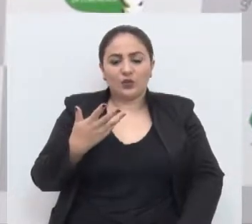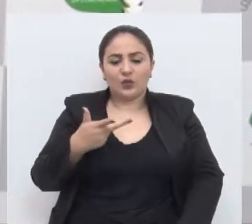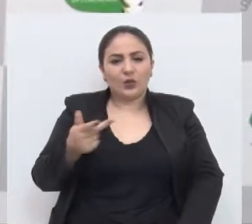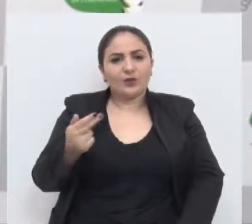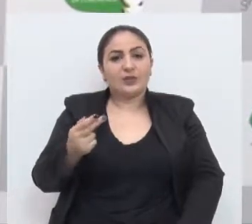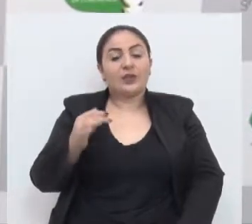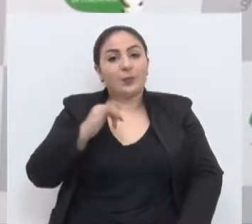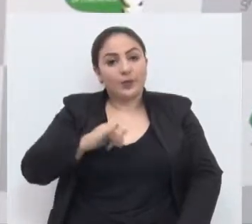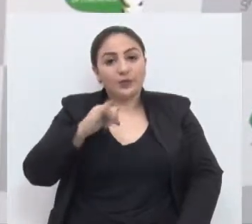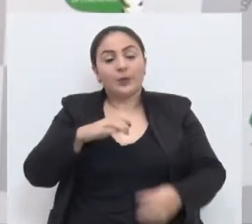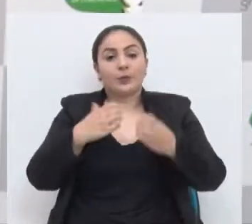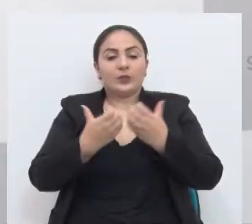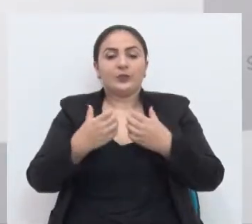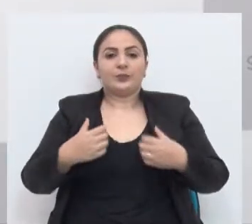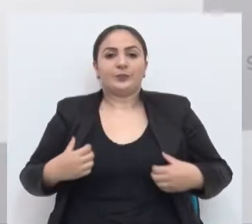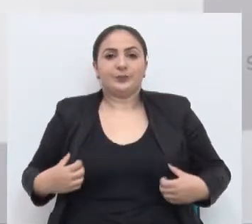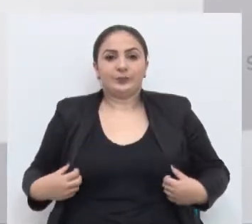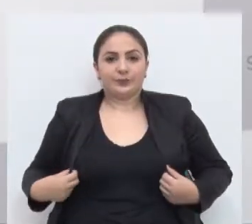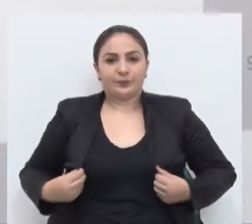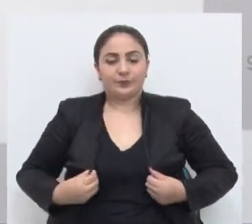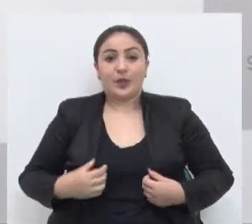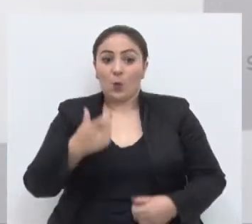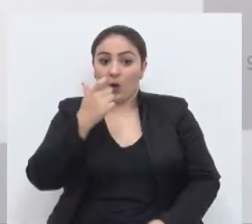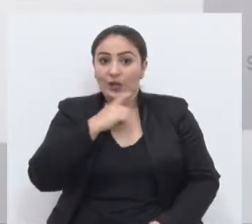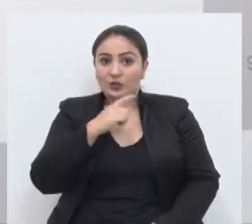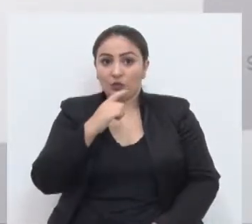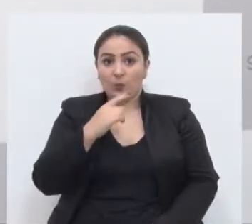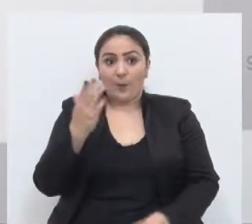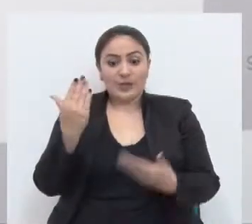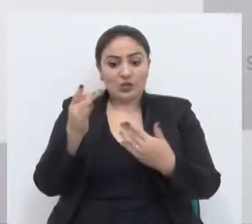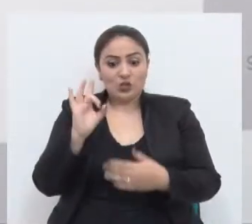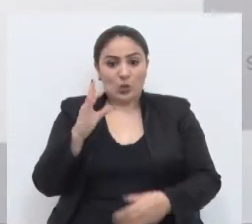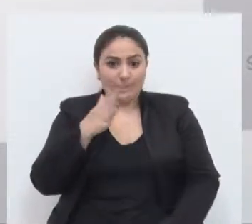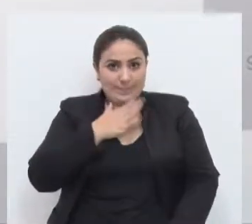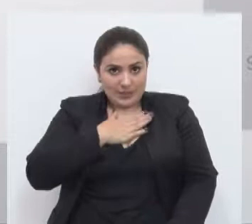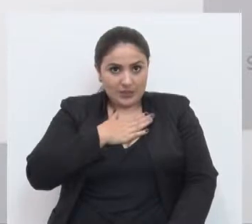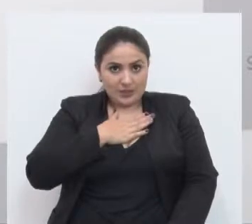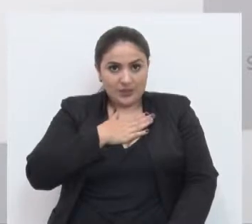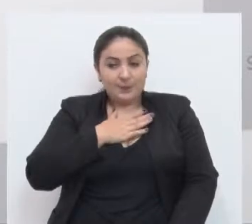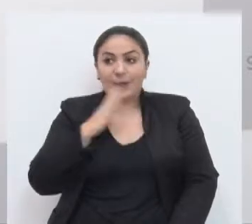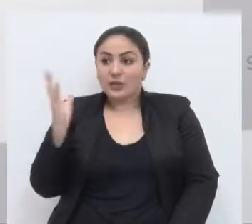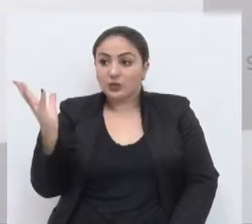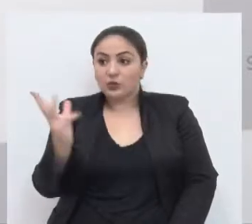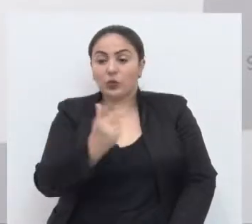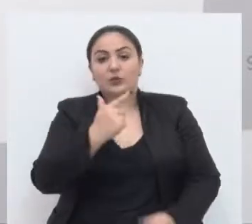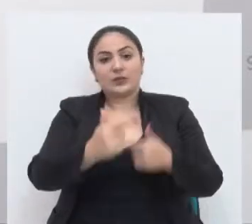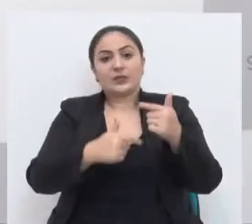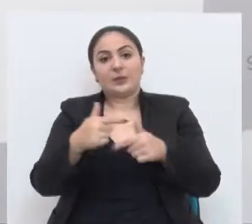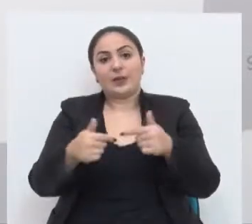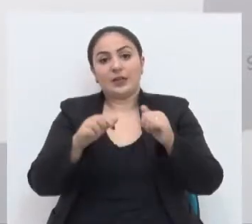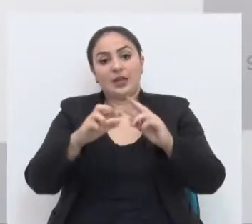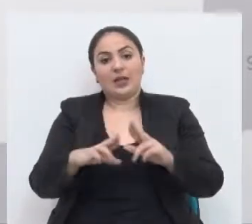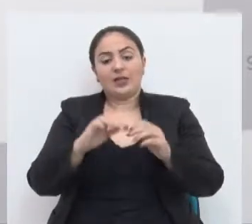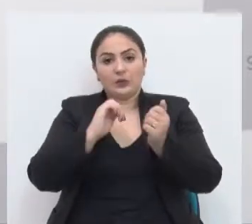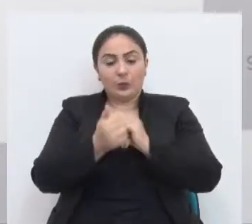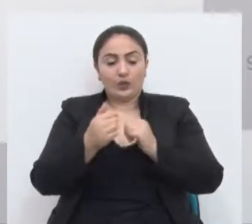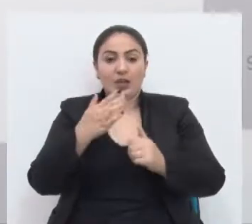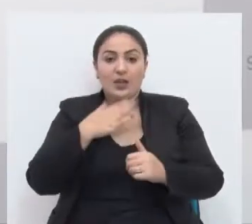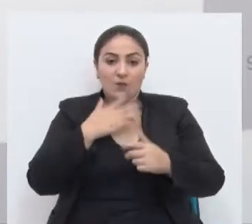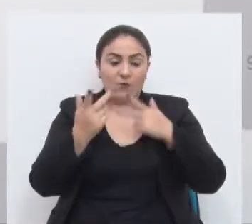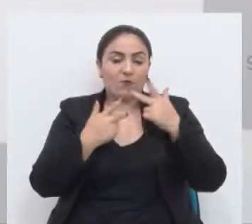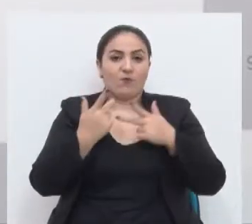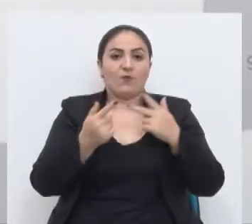e isso é muito importante para a comunidade. Eu acho que é uma homenagem não só a mim, mas a todos os que trabalham com esporte. Eu